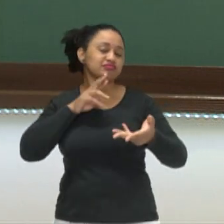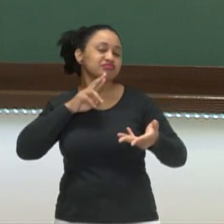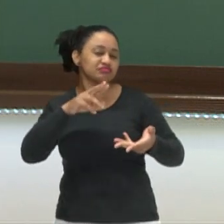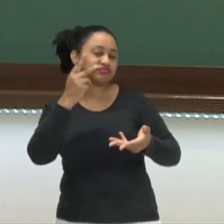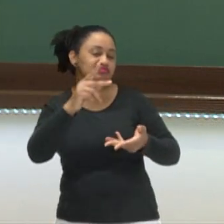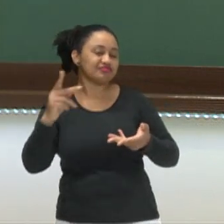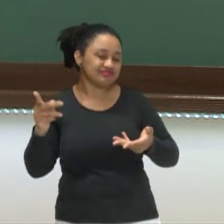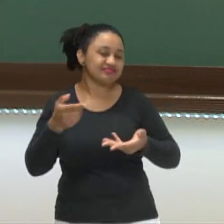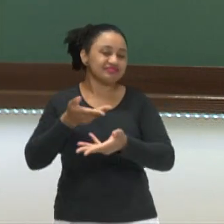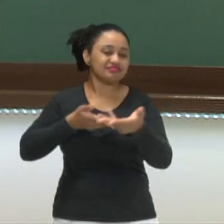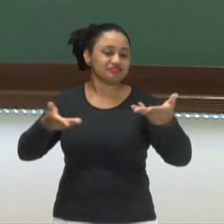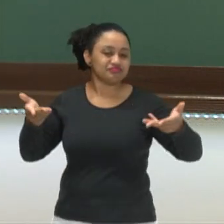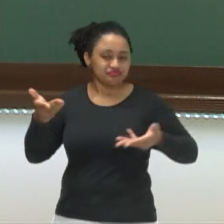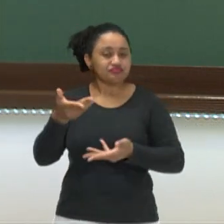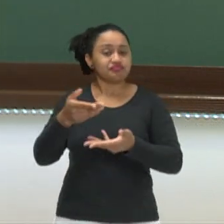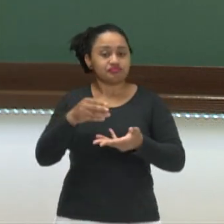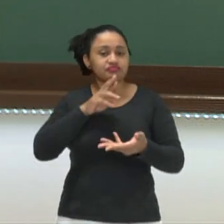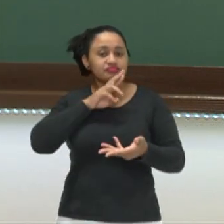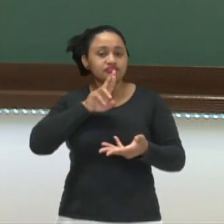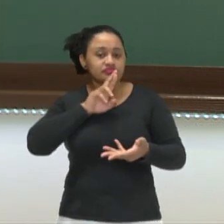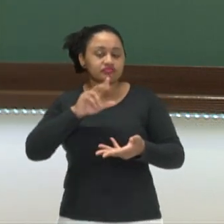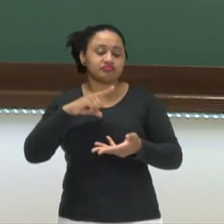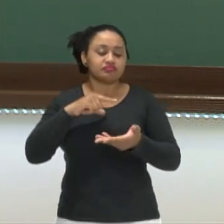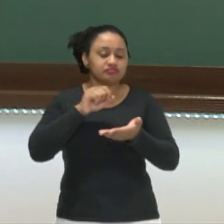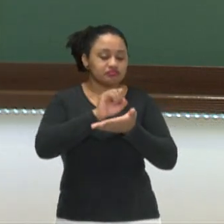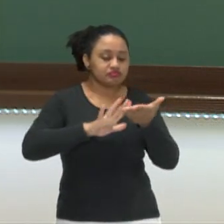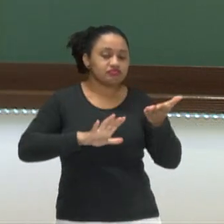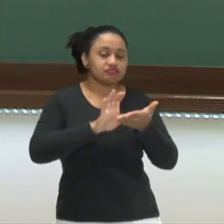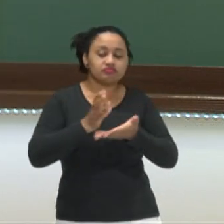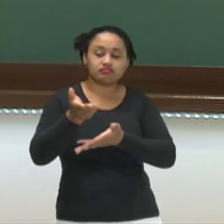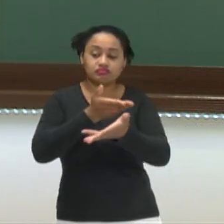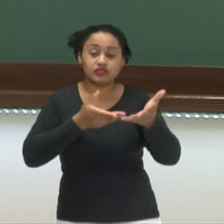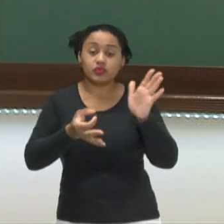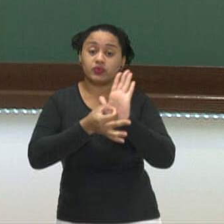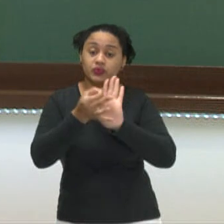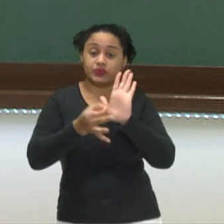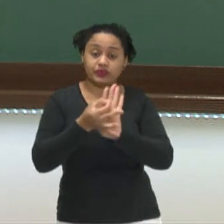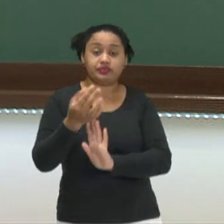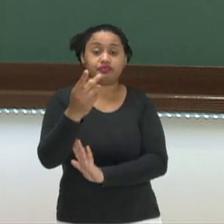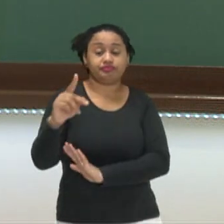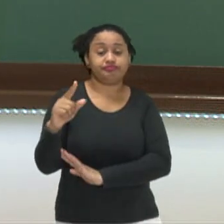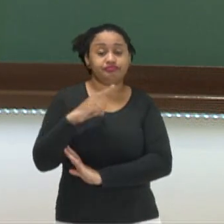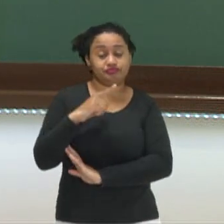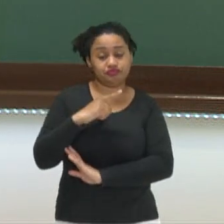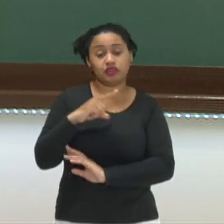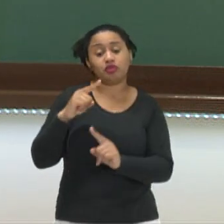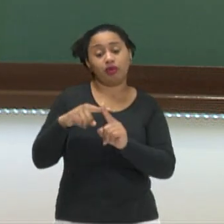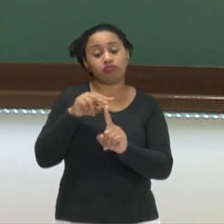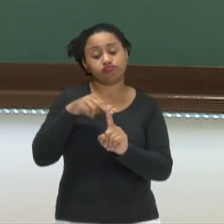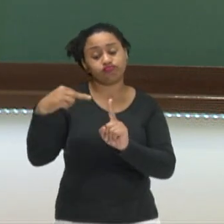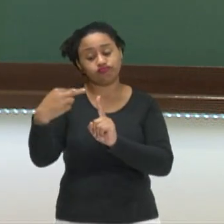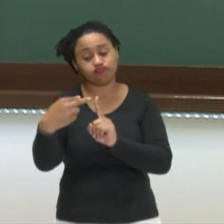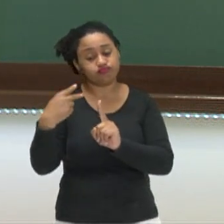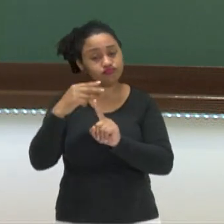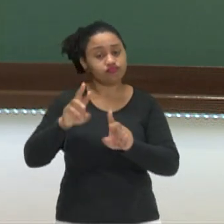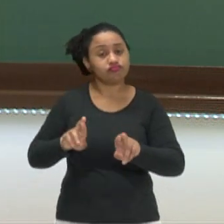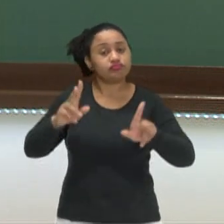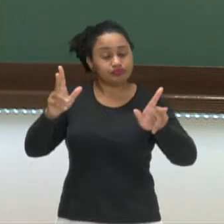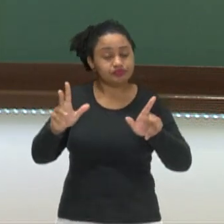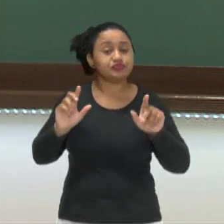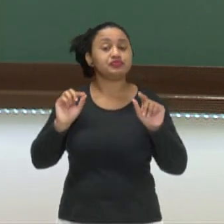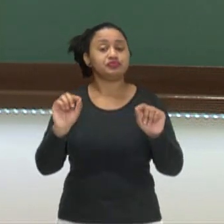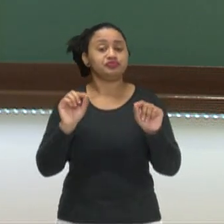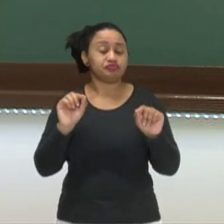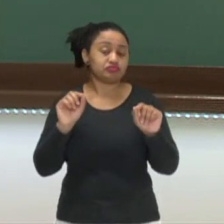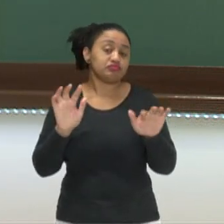resposta, compartilharem as respostas de vocês, os argumentos de vocês. Afinal, são visões diferentes,